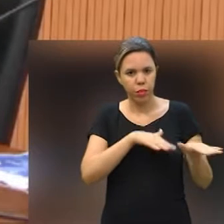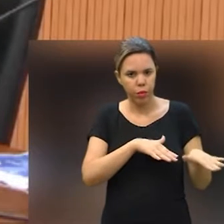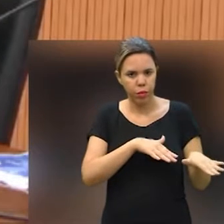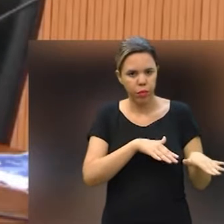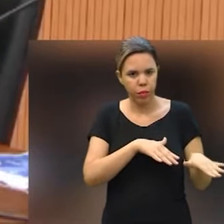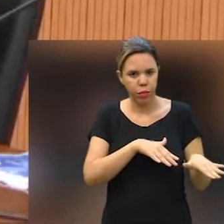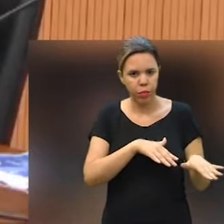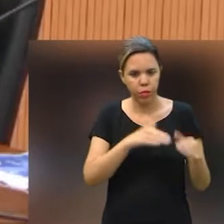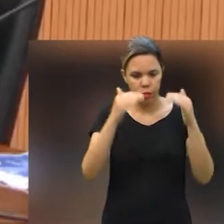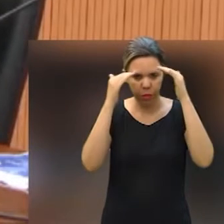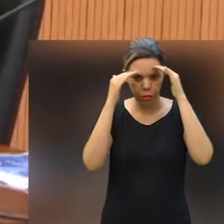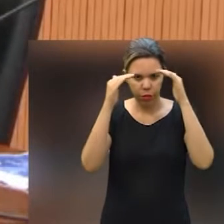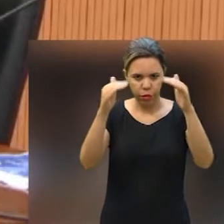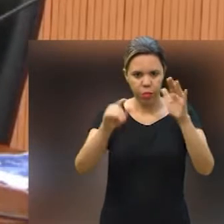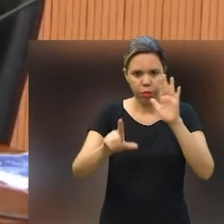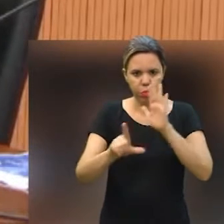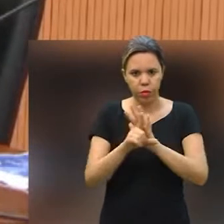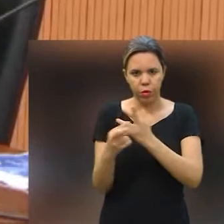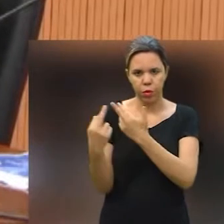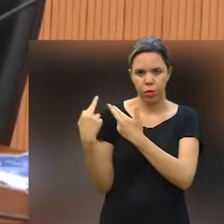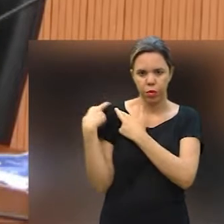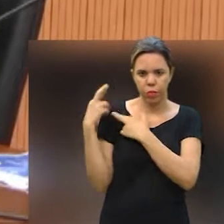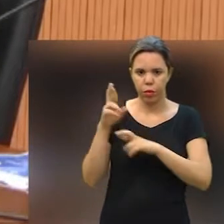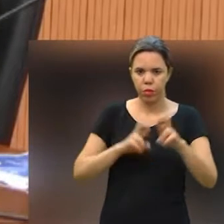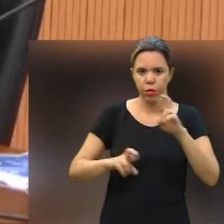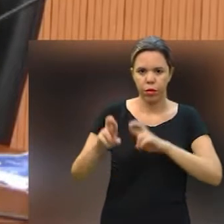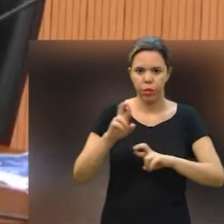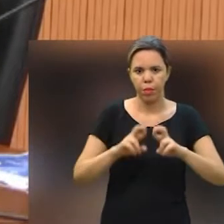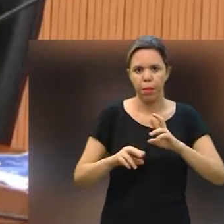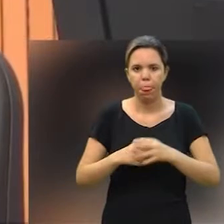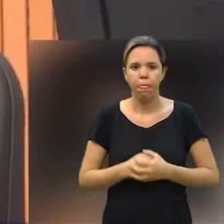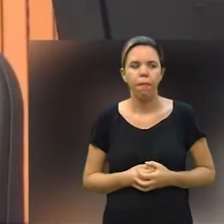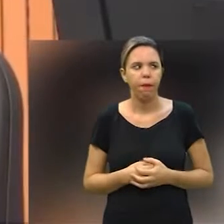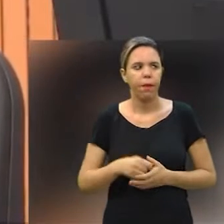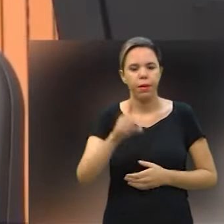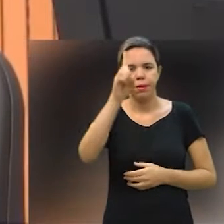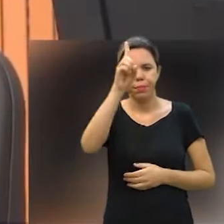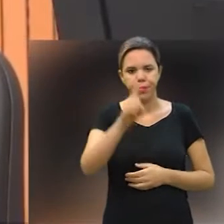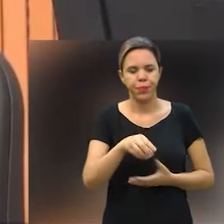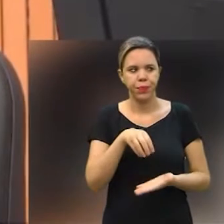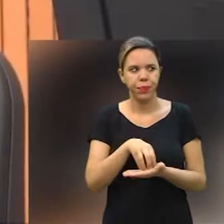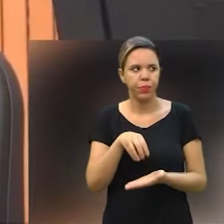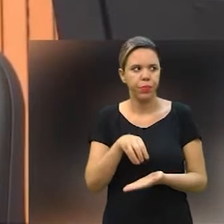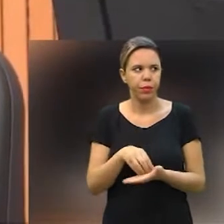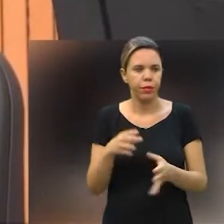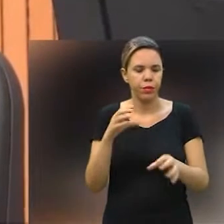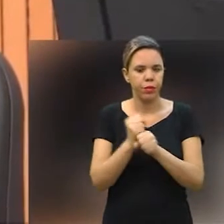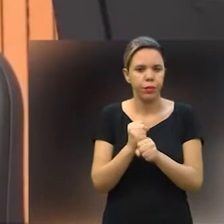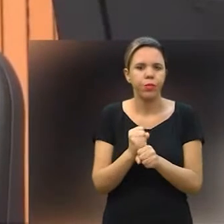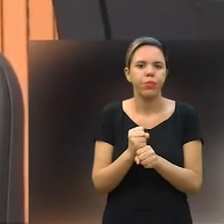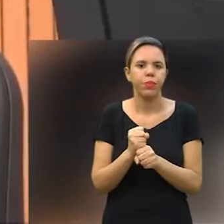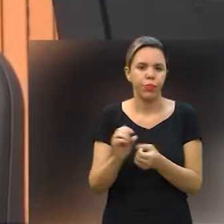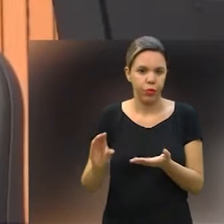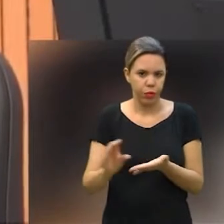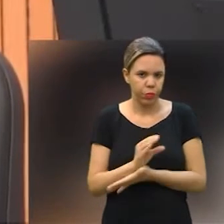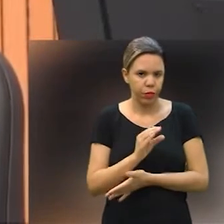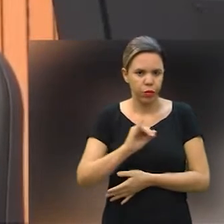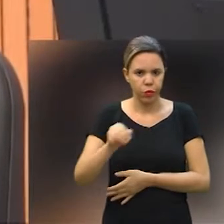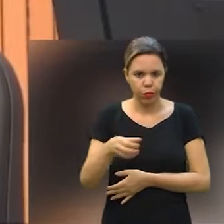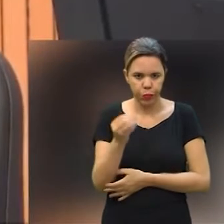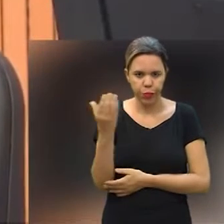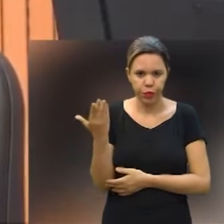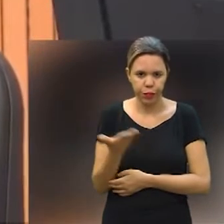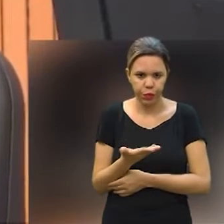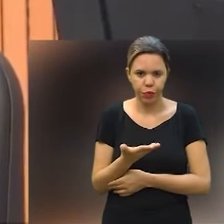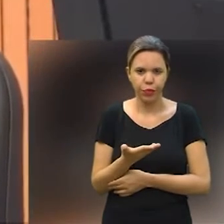e setembro, em cumprimento à Lei de Responsabilidade Fiscal. O diretor do Departamento de Contabilidade e